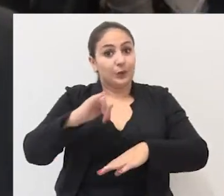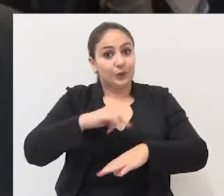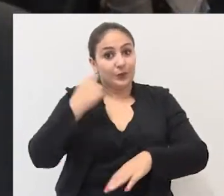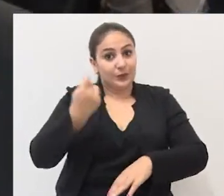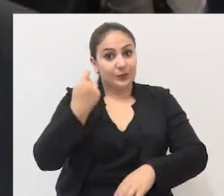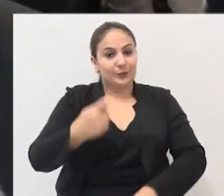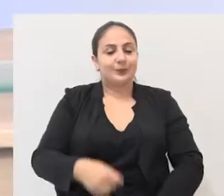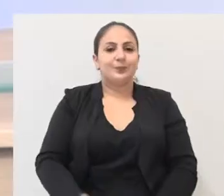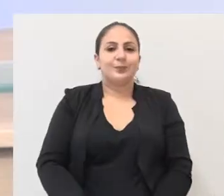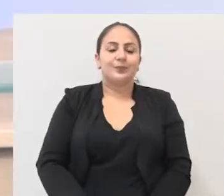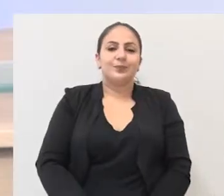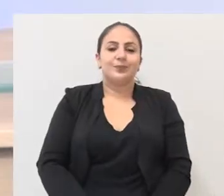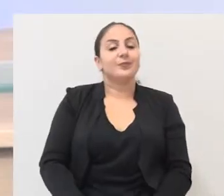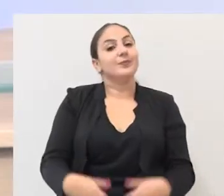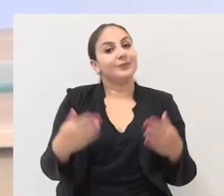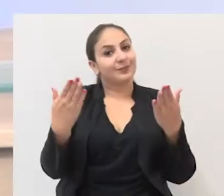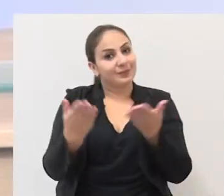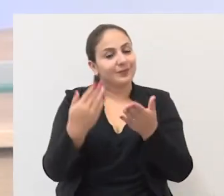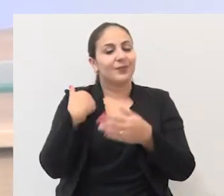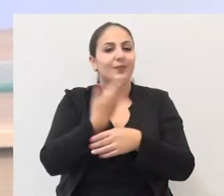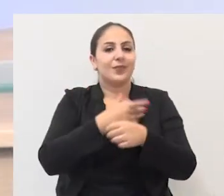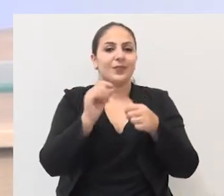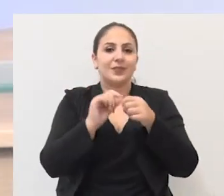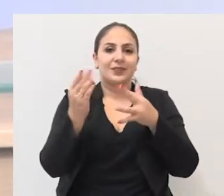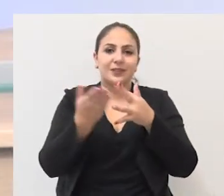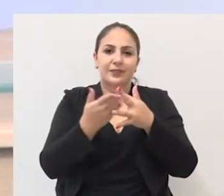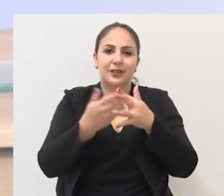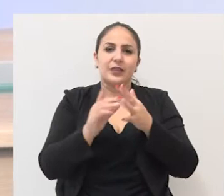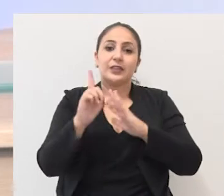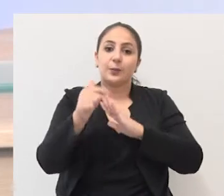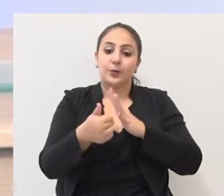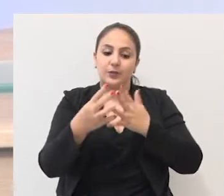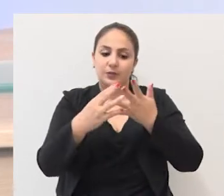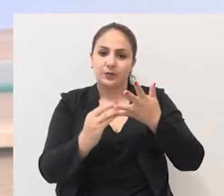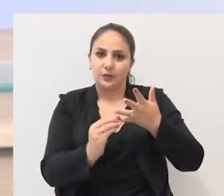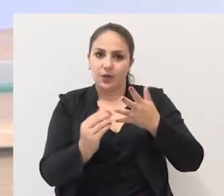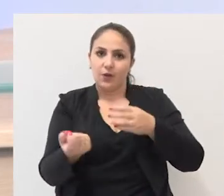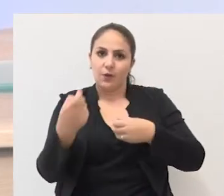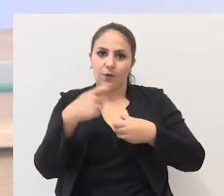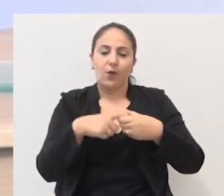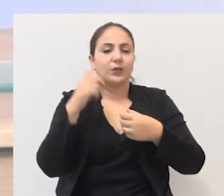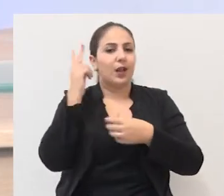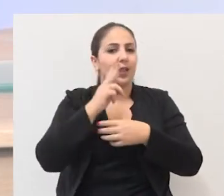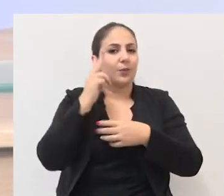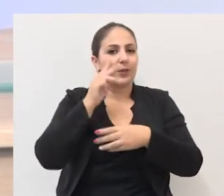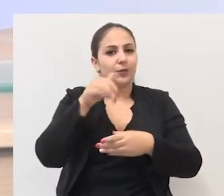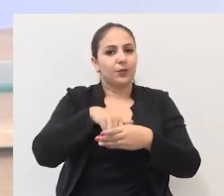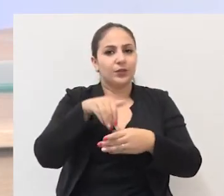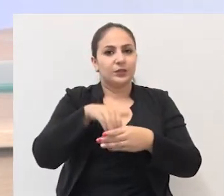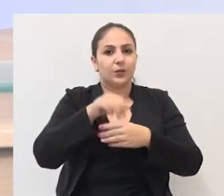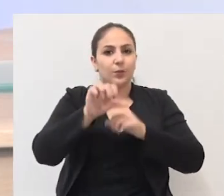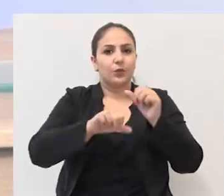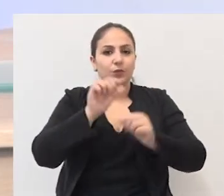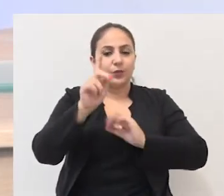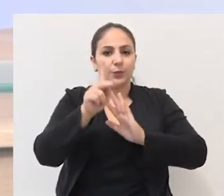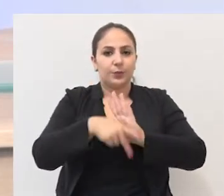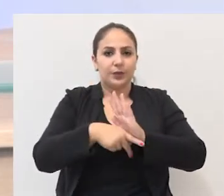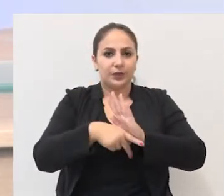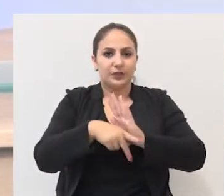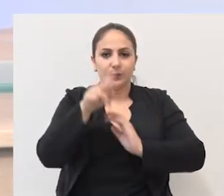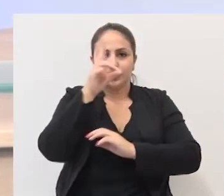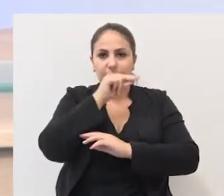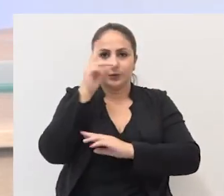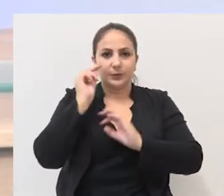importantes do Rio Grande do Sul. Agora a gente faz um intervalo e no segundo bloco vamos relembrar a votação que modificou o